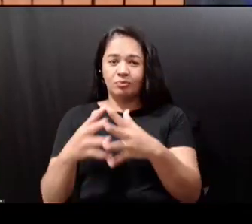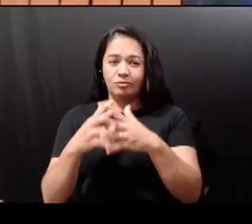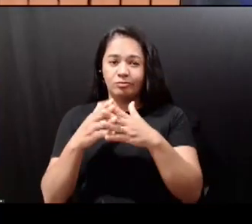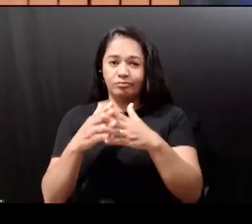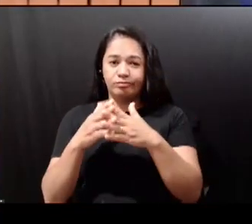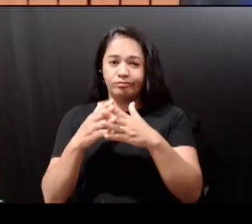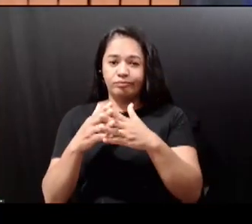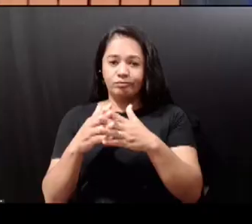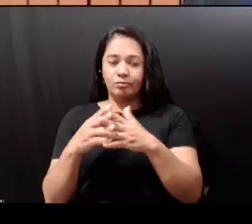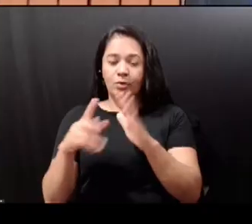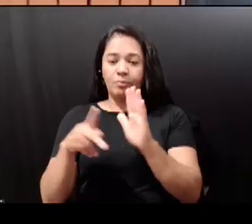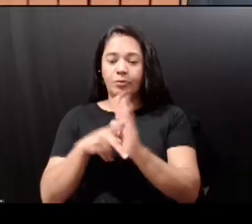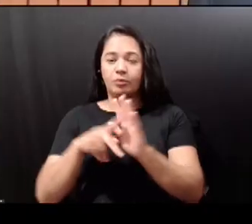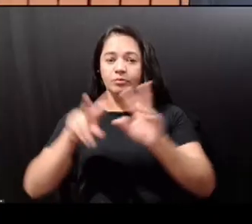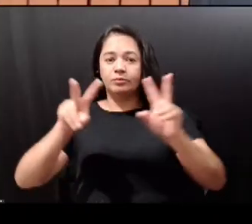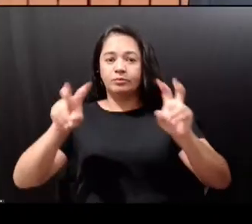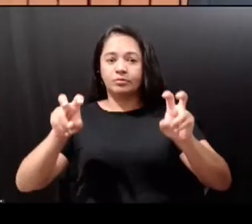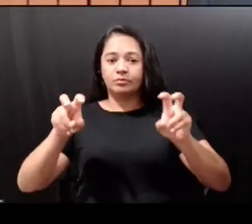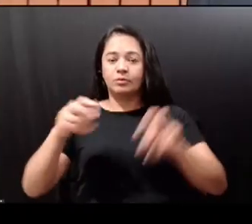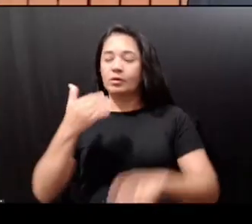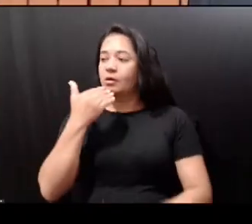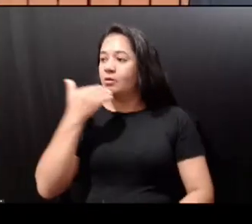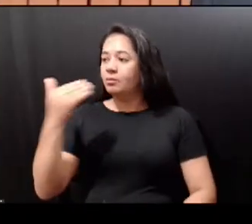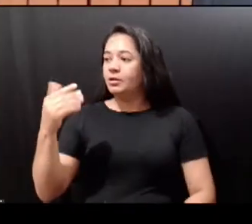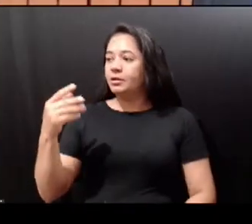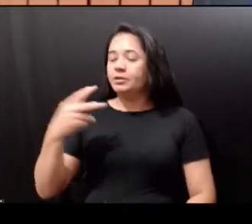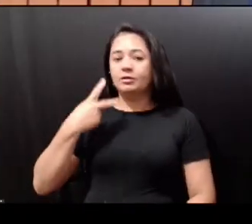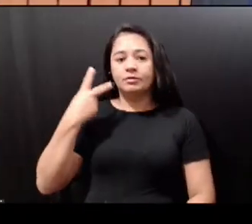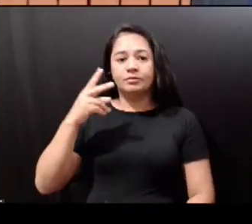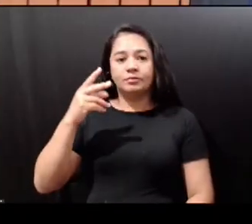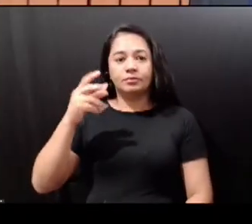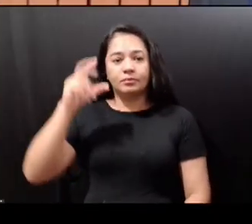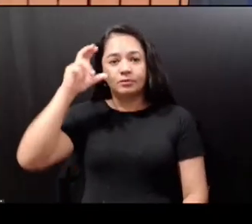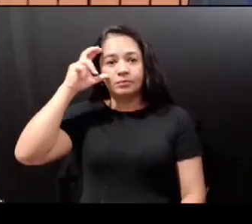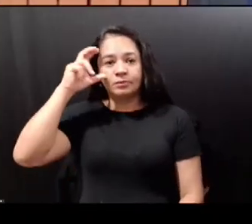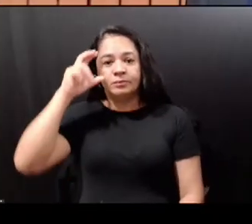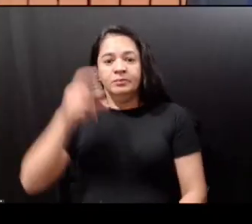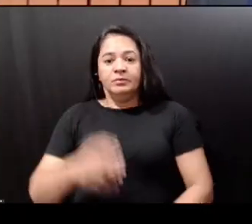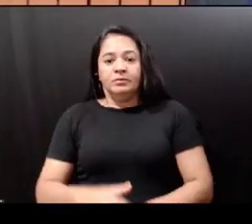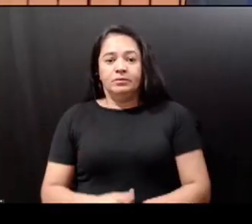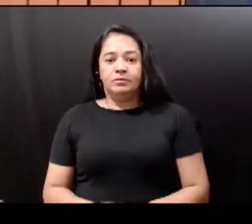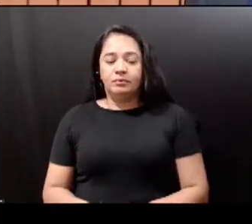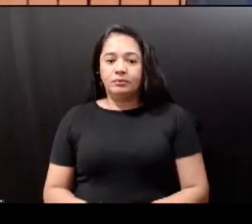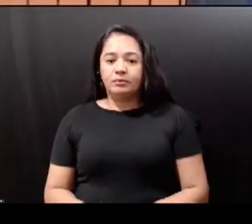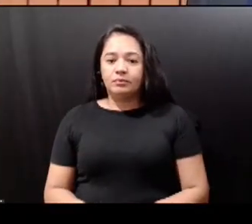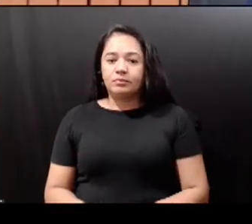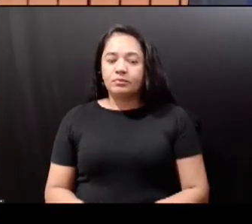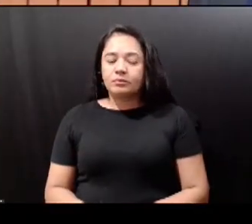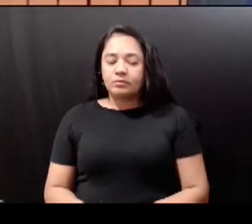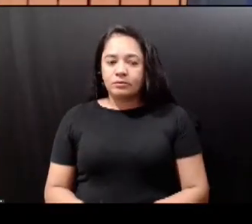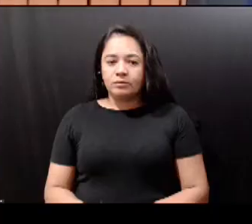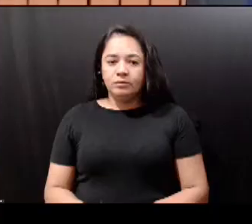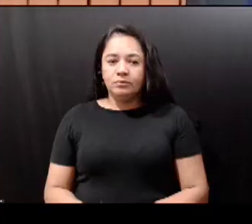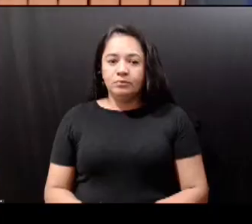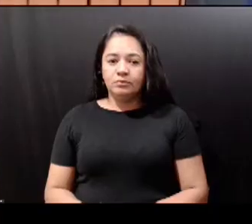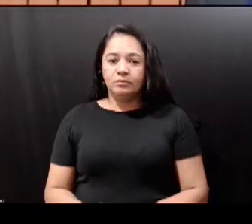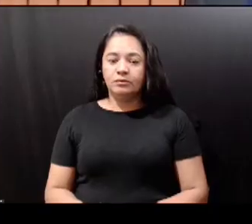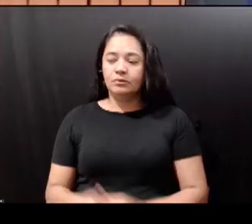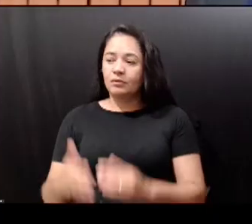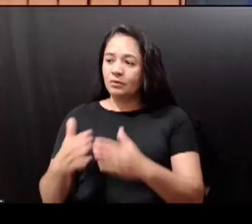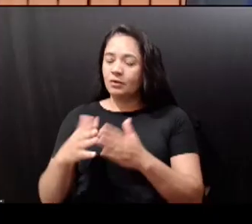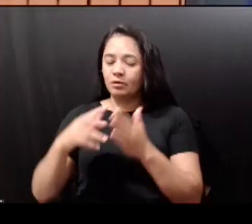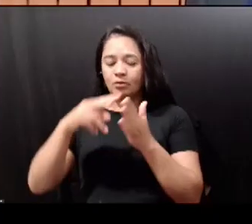tema, eu peço aqui ao Carlinhos Camelô, vereador Carlinhos Camelô, que ele possa ler em